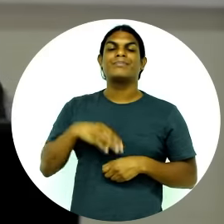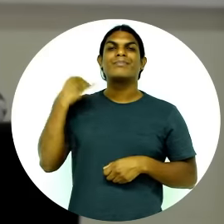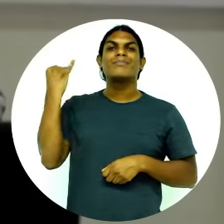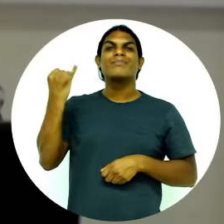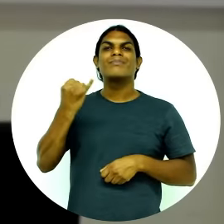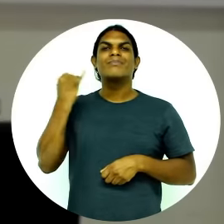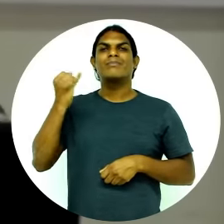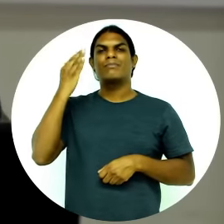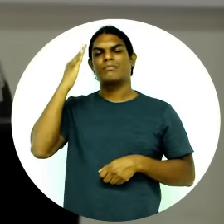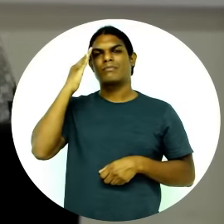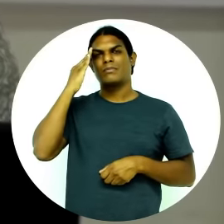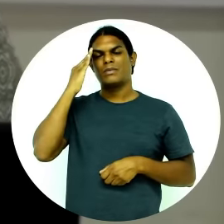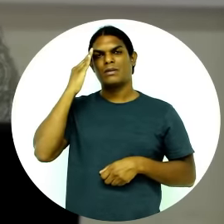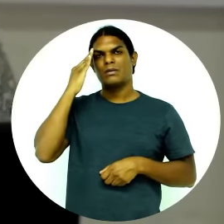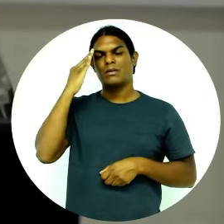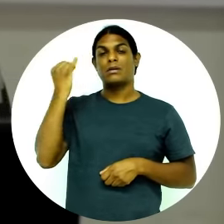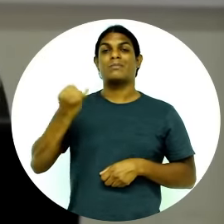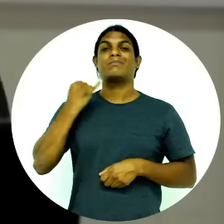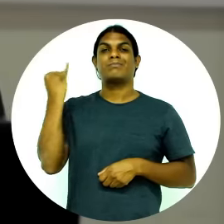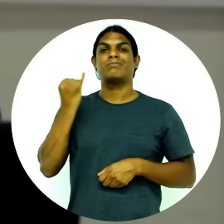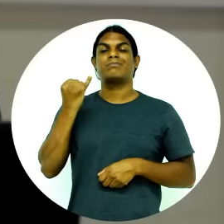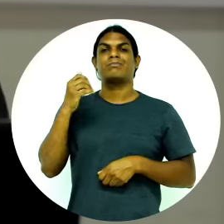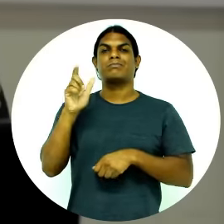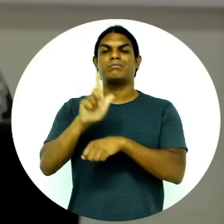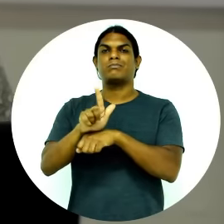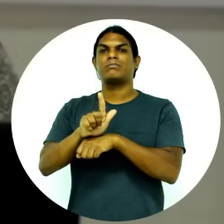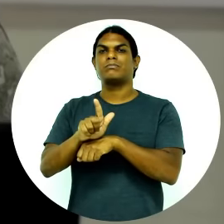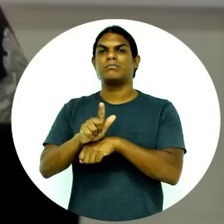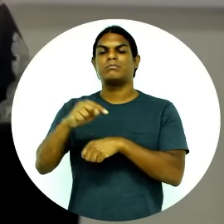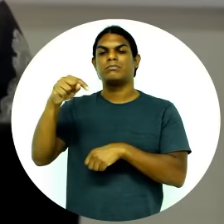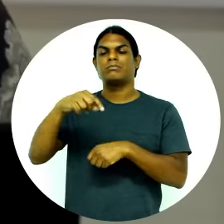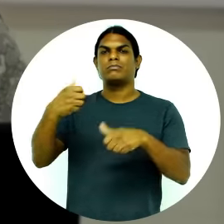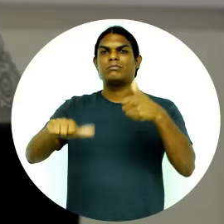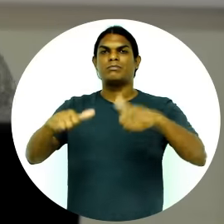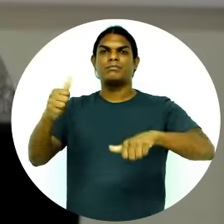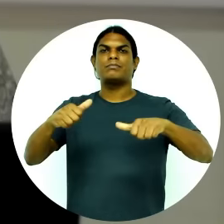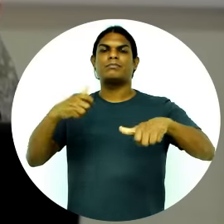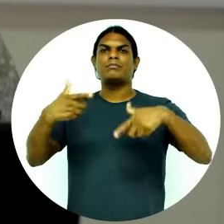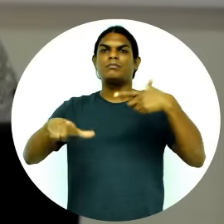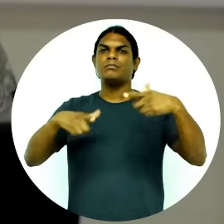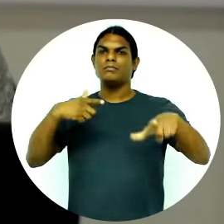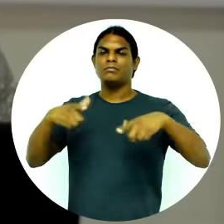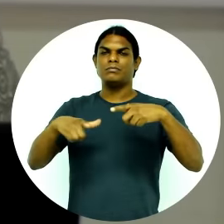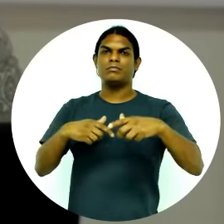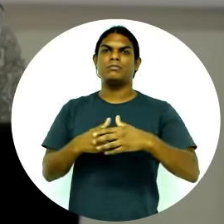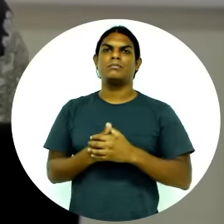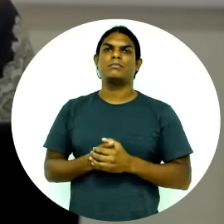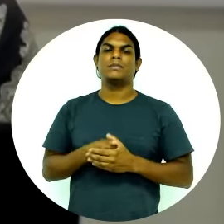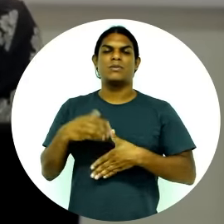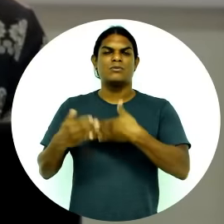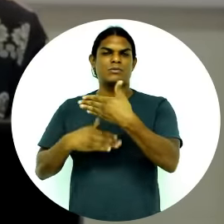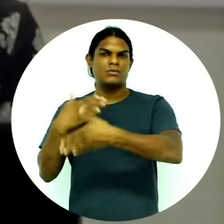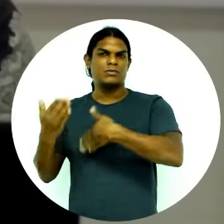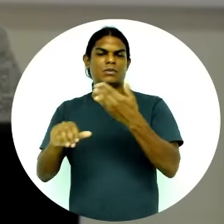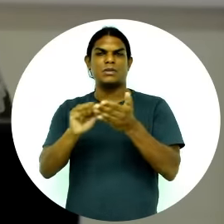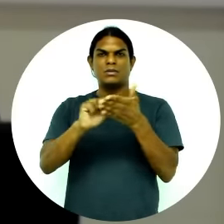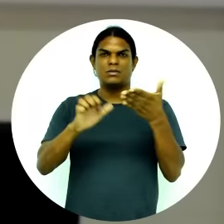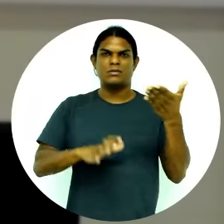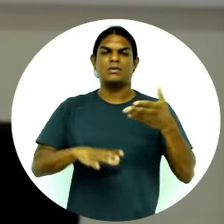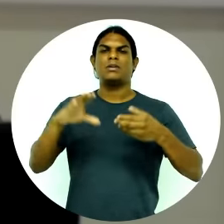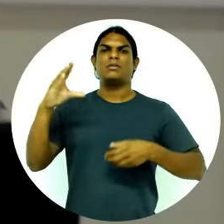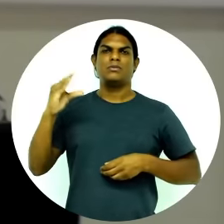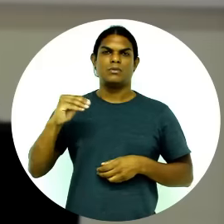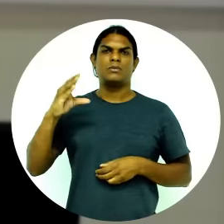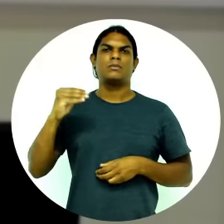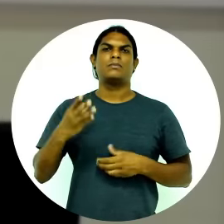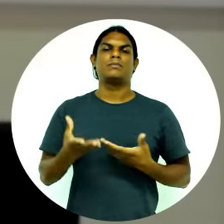do colaborador de uma forma ativa com o seu gerente. O gerente funciona como elemento guia de